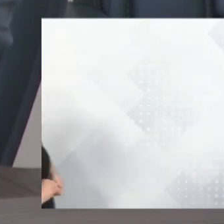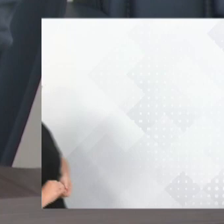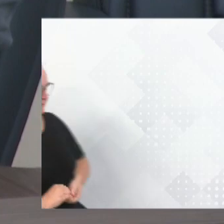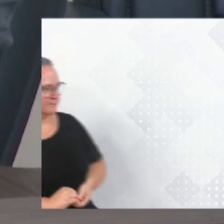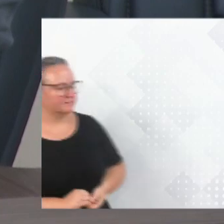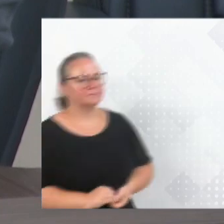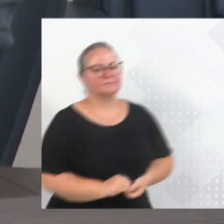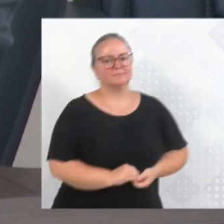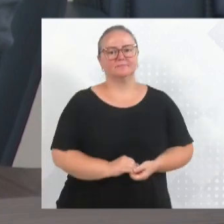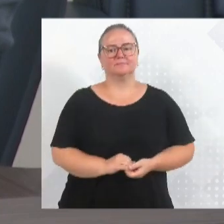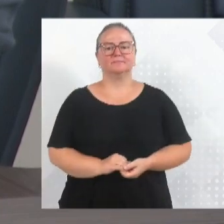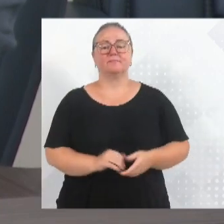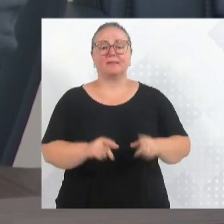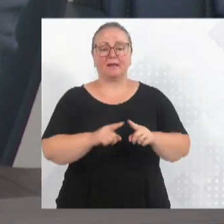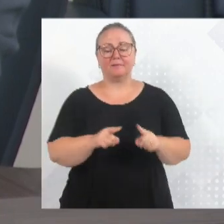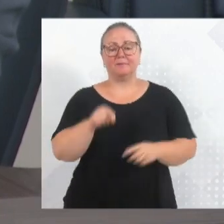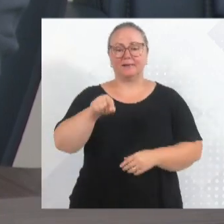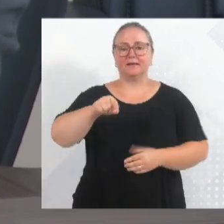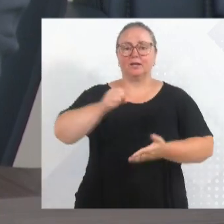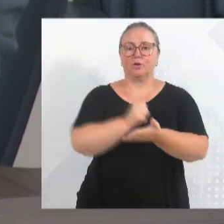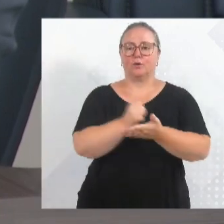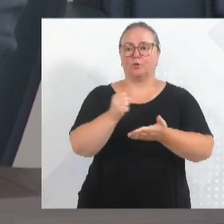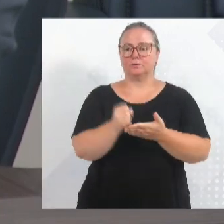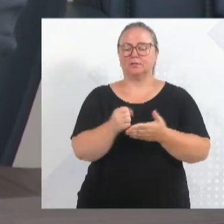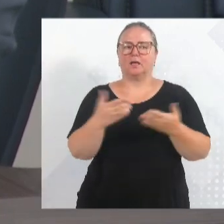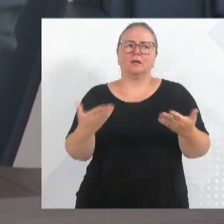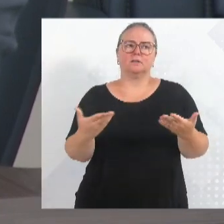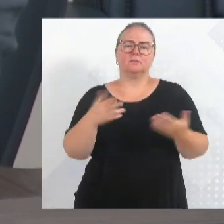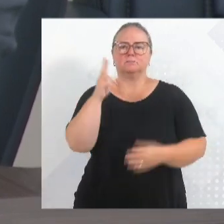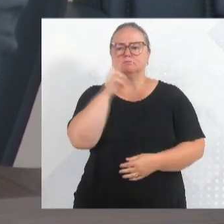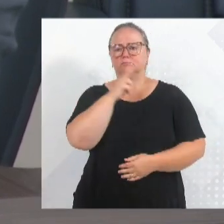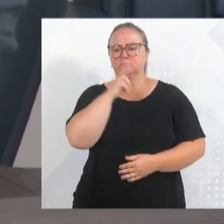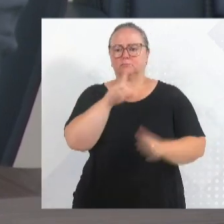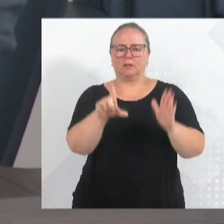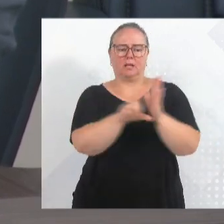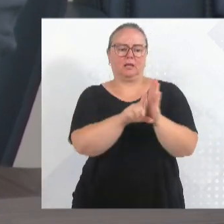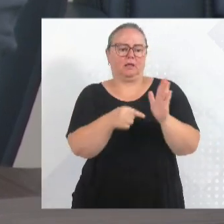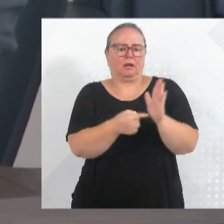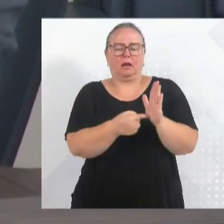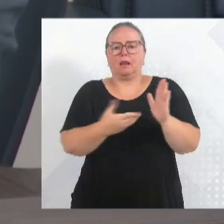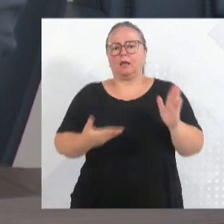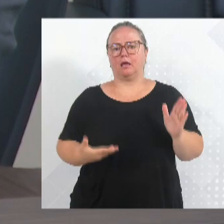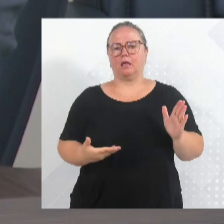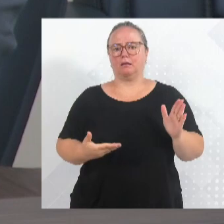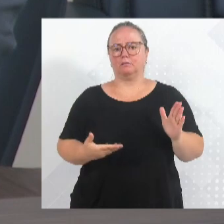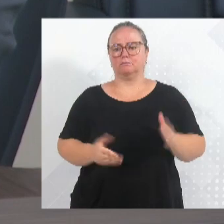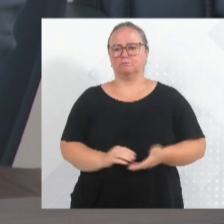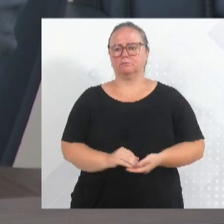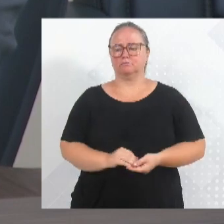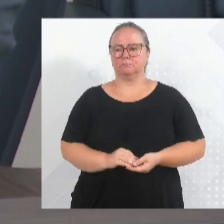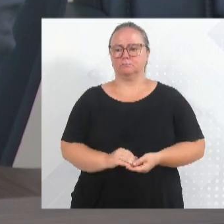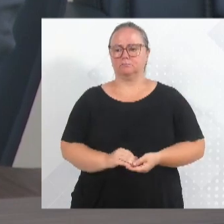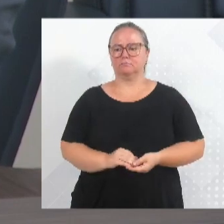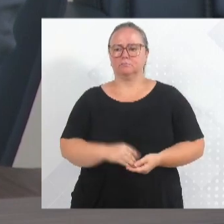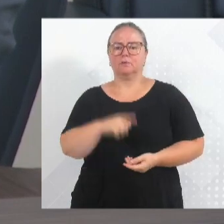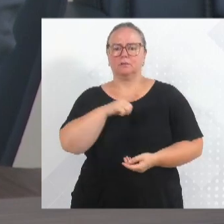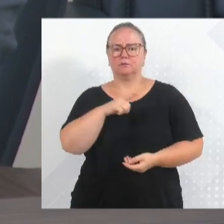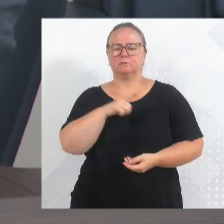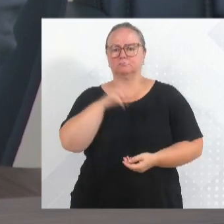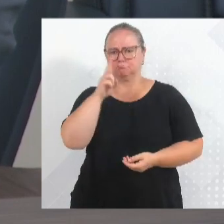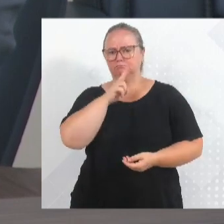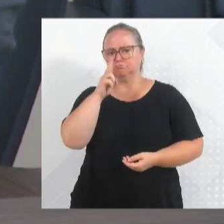contratos, porque a questão emergencial é uma questão legal, né? Não é porque é emergencial de que tenha... Teve emergencial,